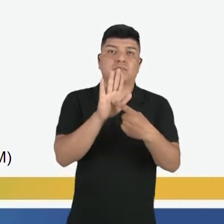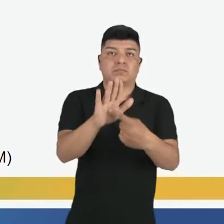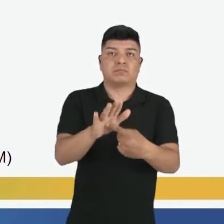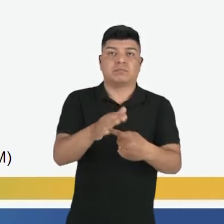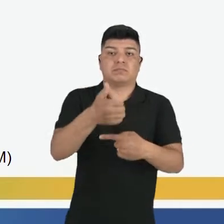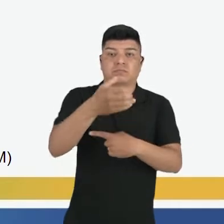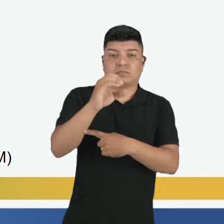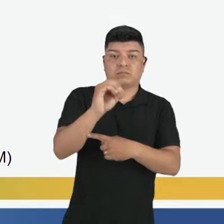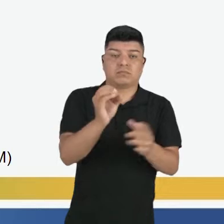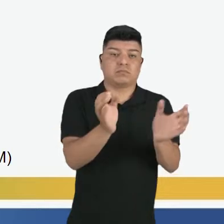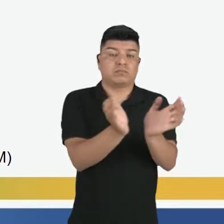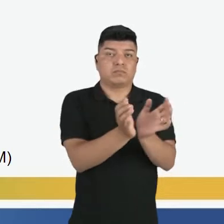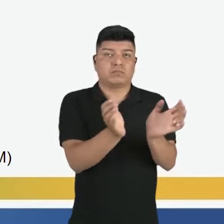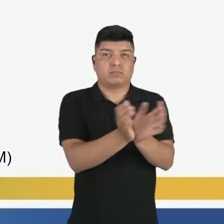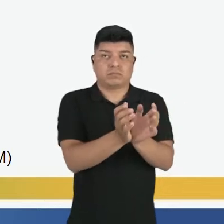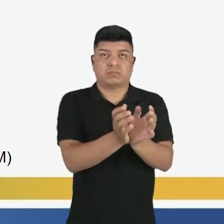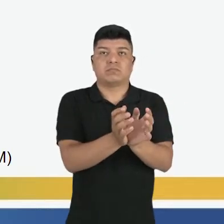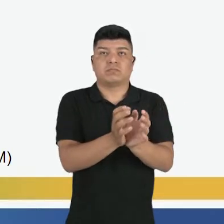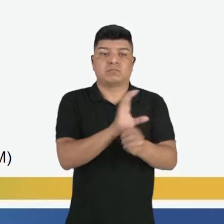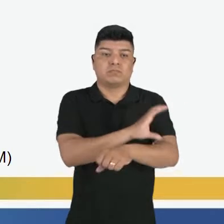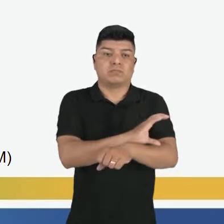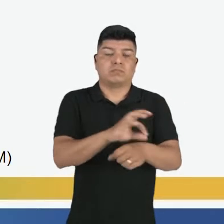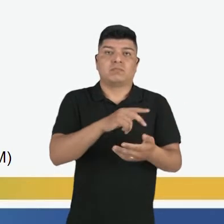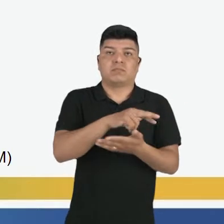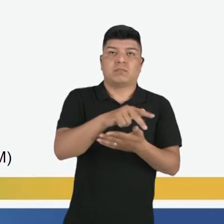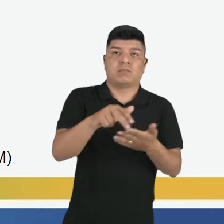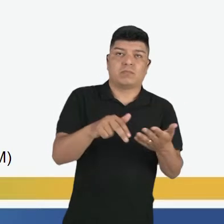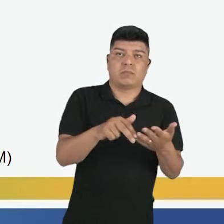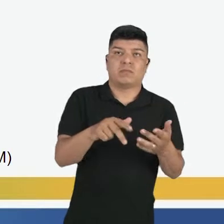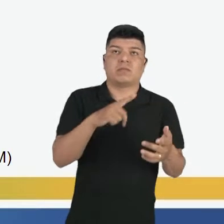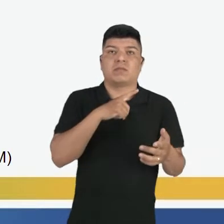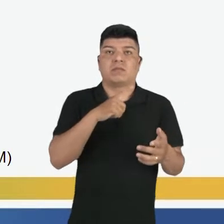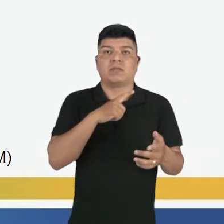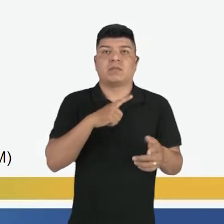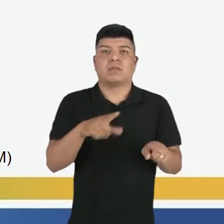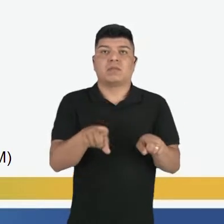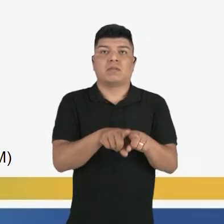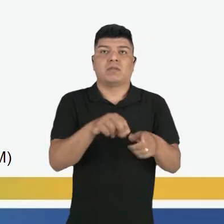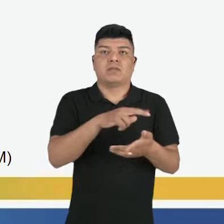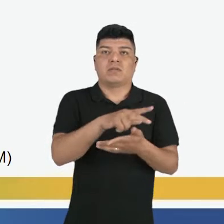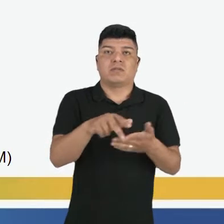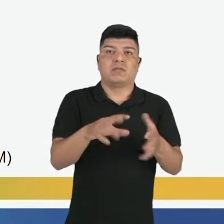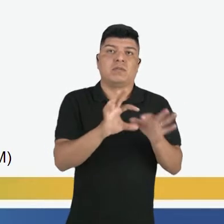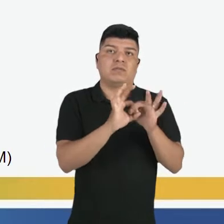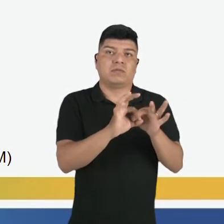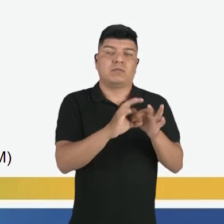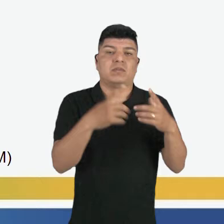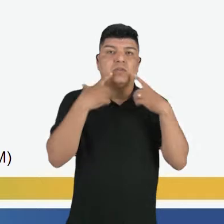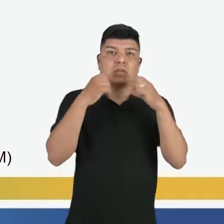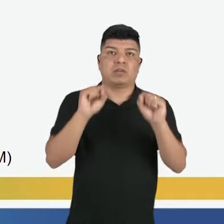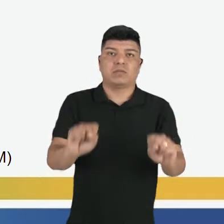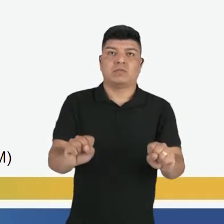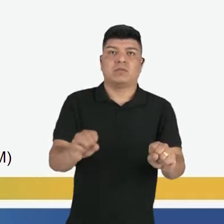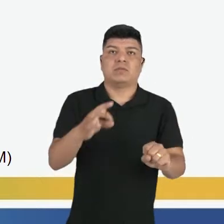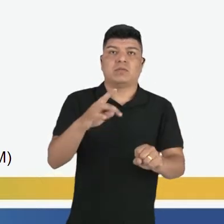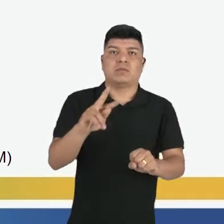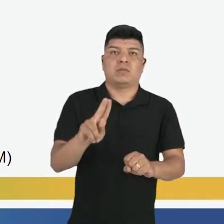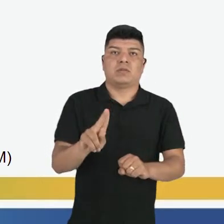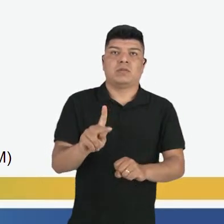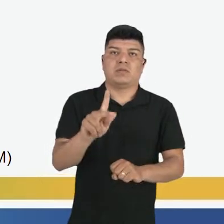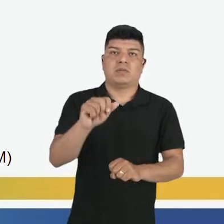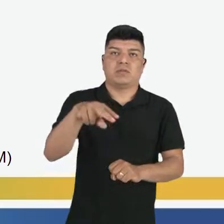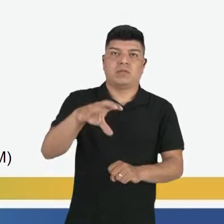em 10 comunidades multiculturais, na maioria composta pelas etnias de filiação linguística